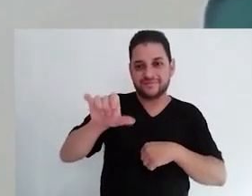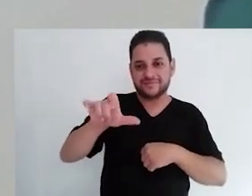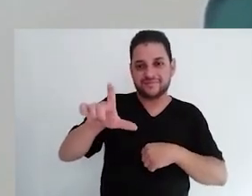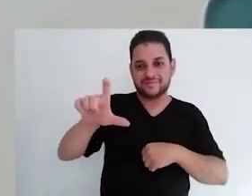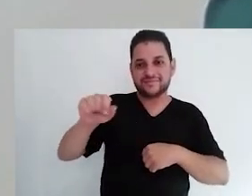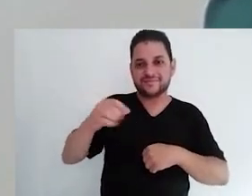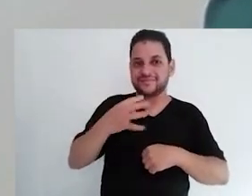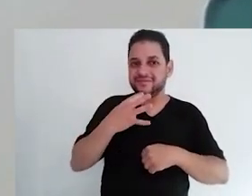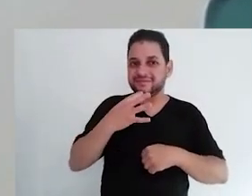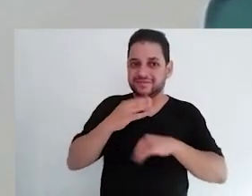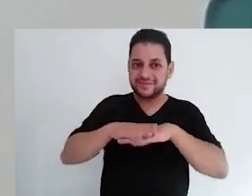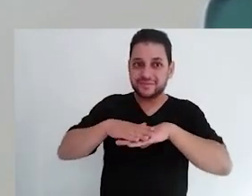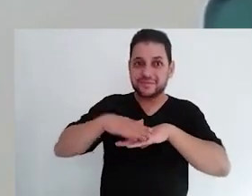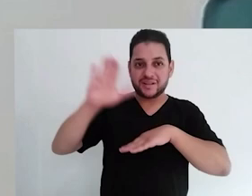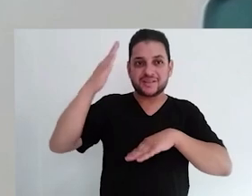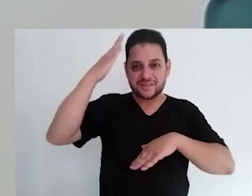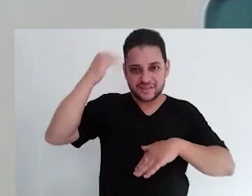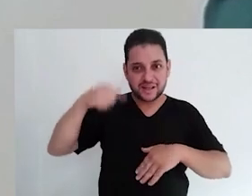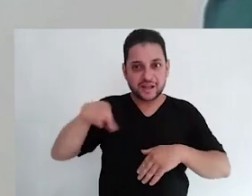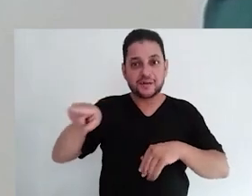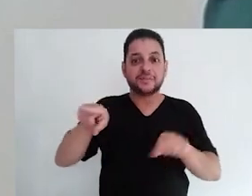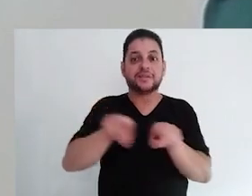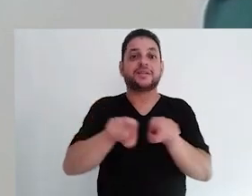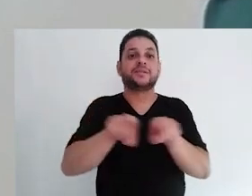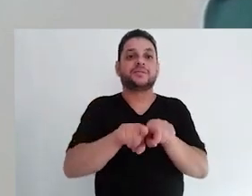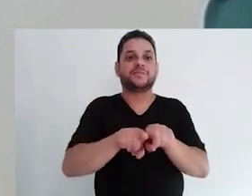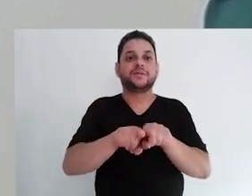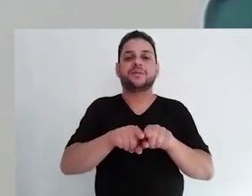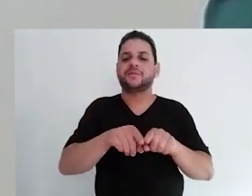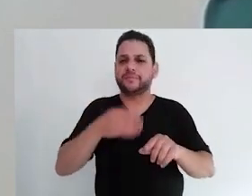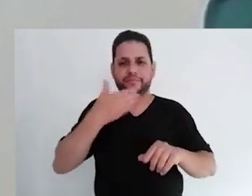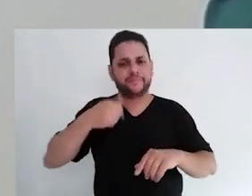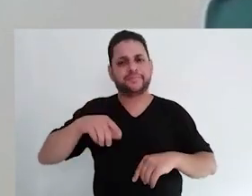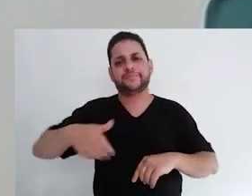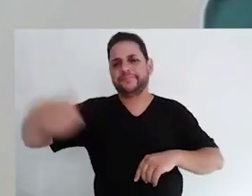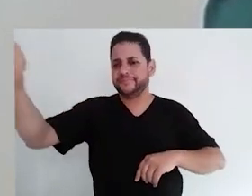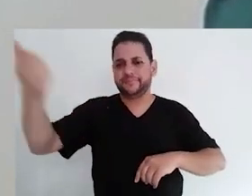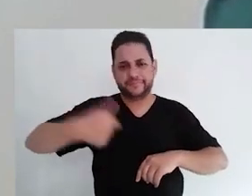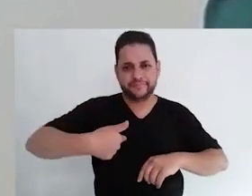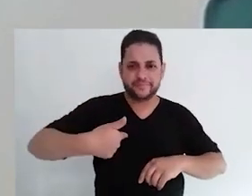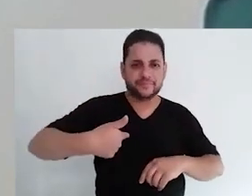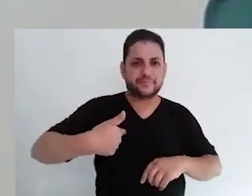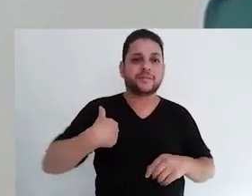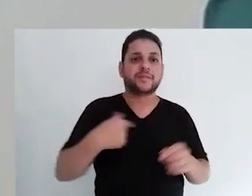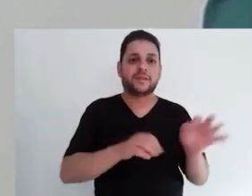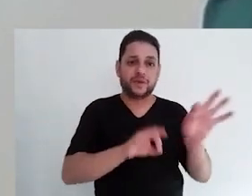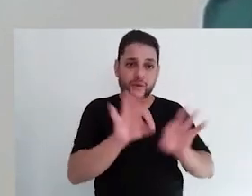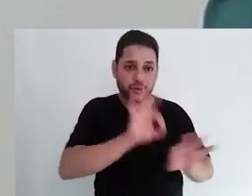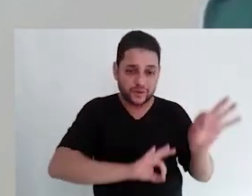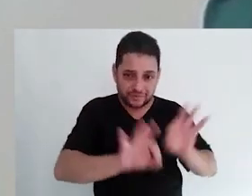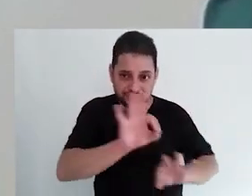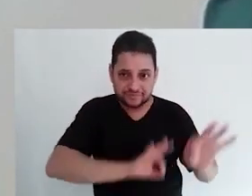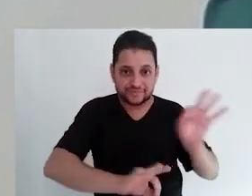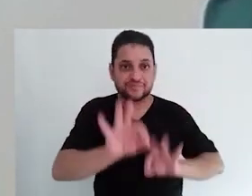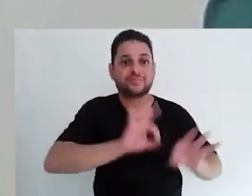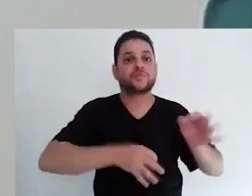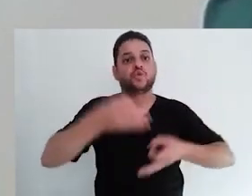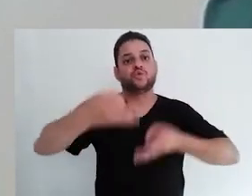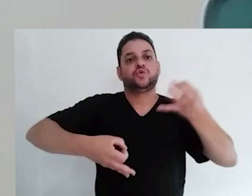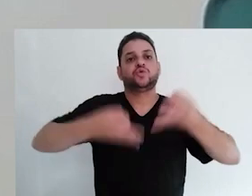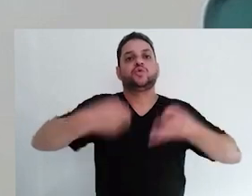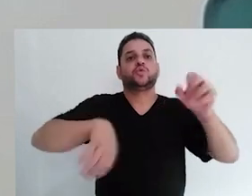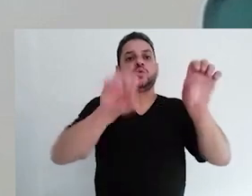doutora Adriana está fazendo agora, sabe disso também, muito melhor do que eu. Mas quando a gente fala em organização judiciária, organização de estrutura, alteração de